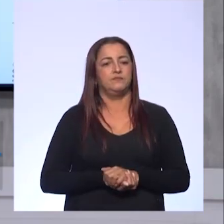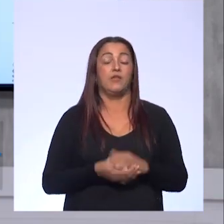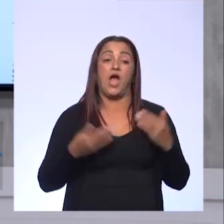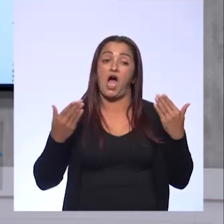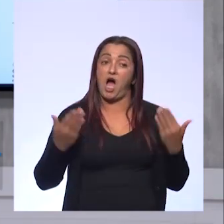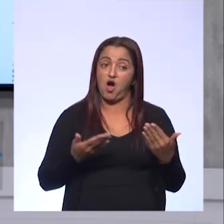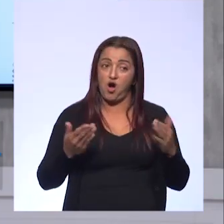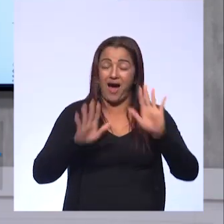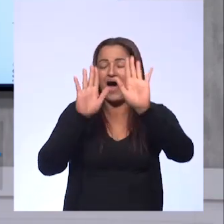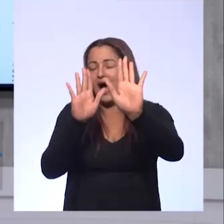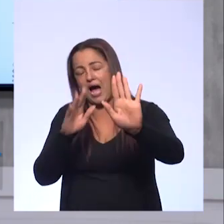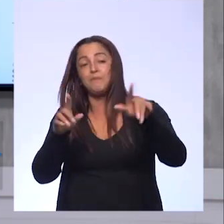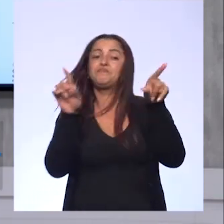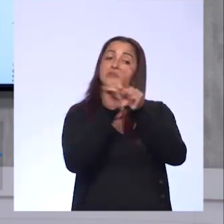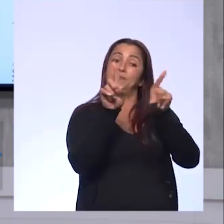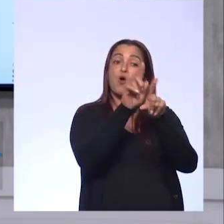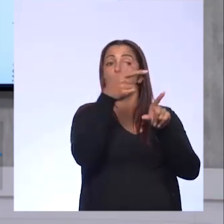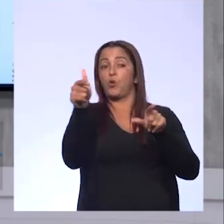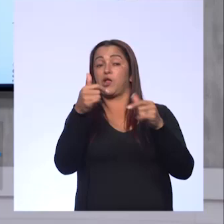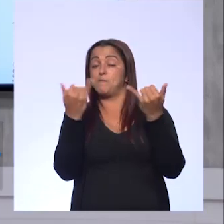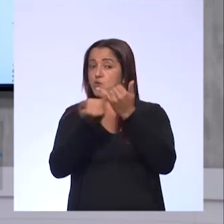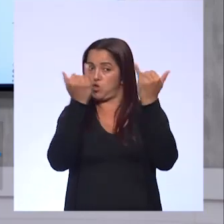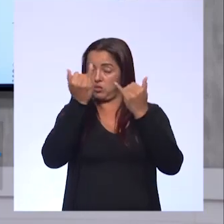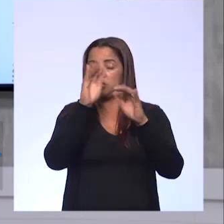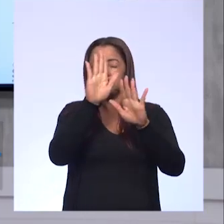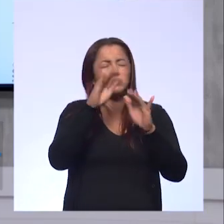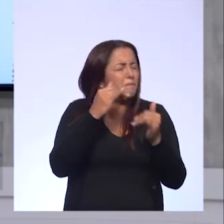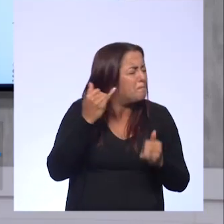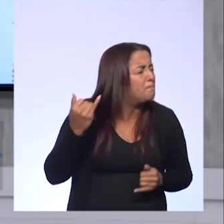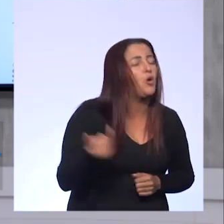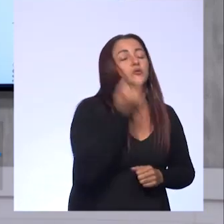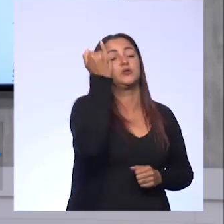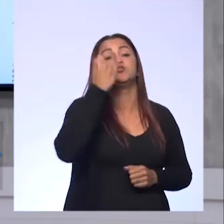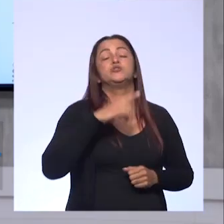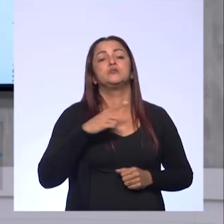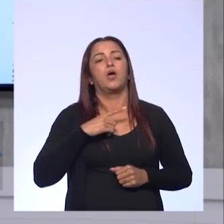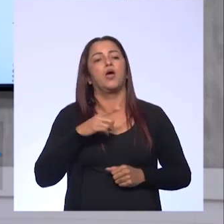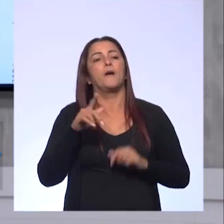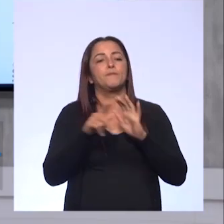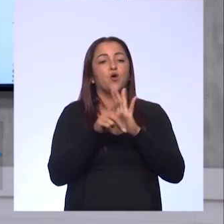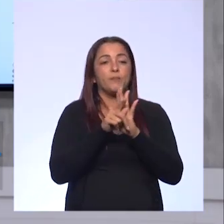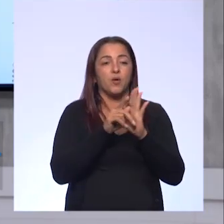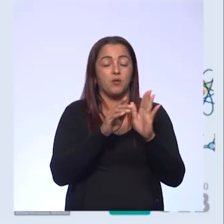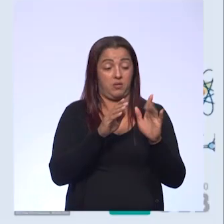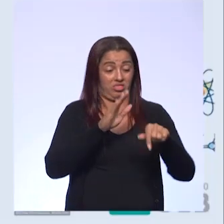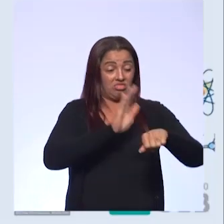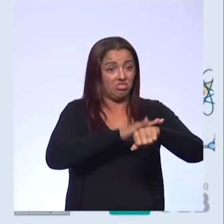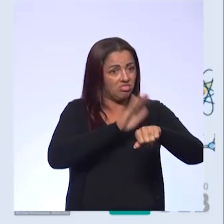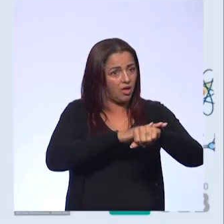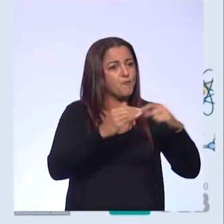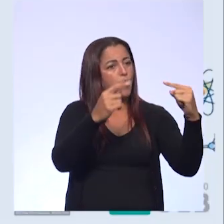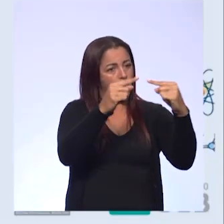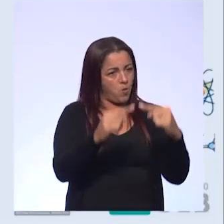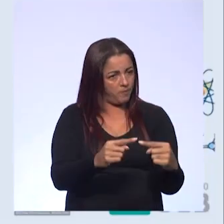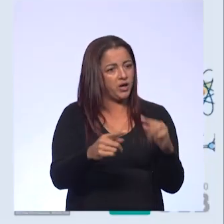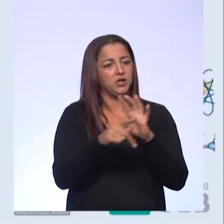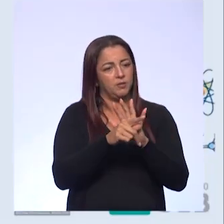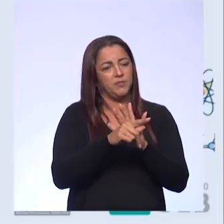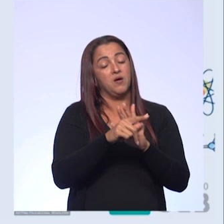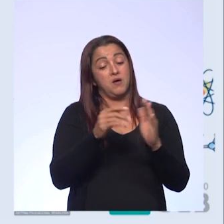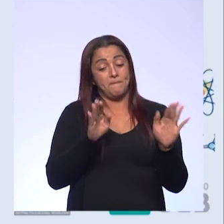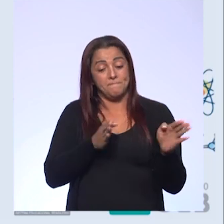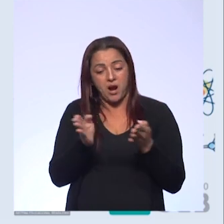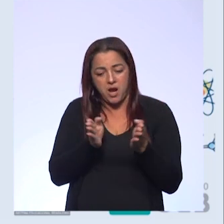eu acho a uma relação que o importante muito importante frequência e período tem a ver com tempo qual é a relação que a